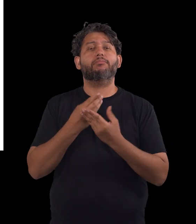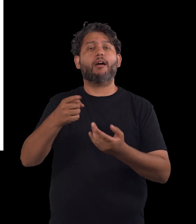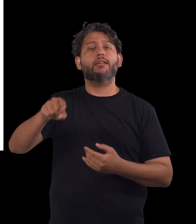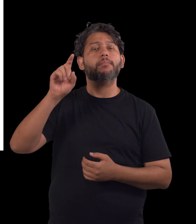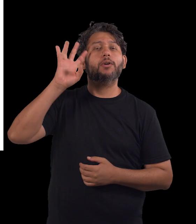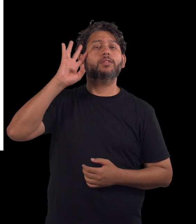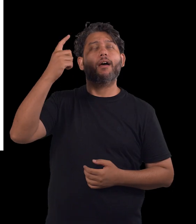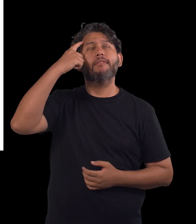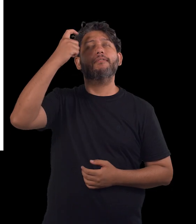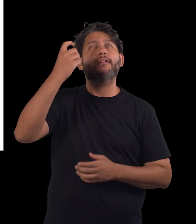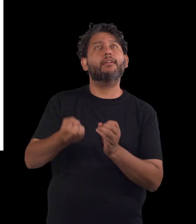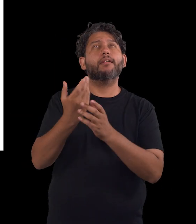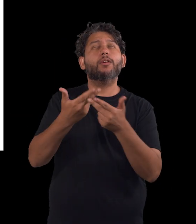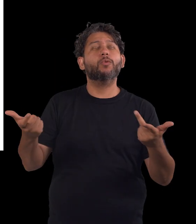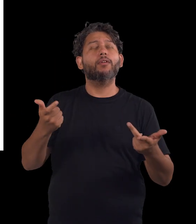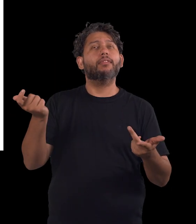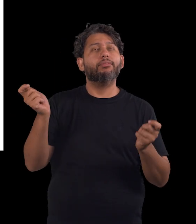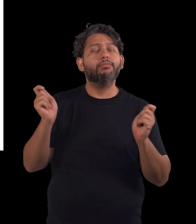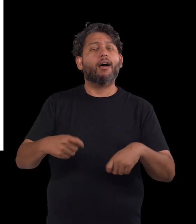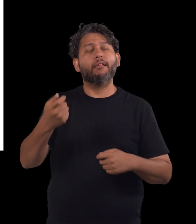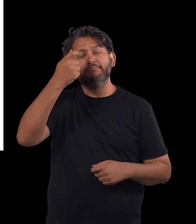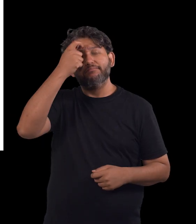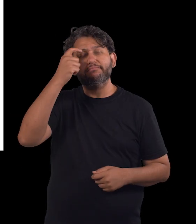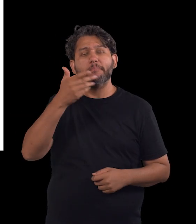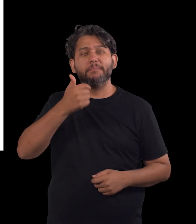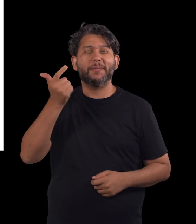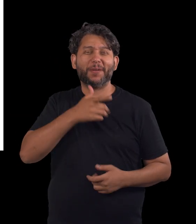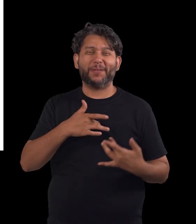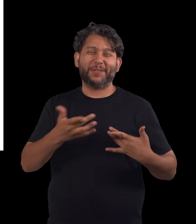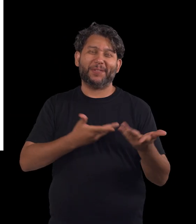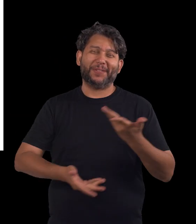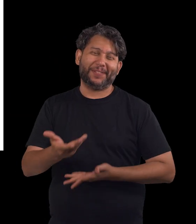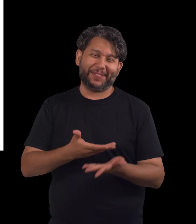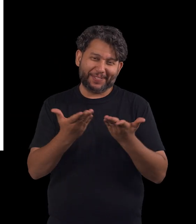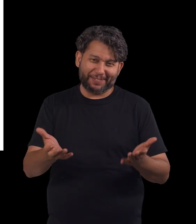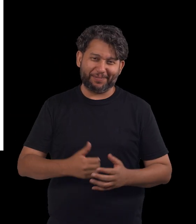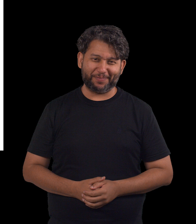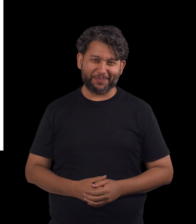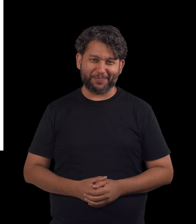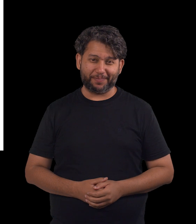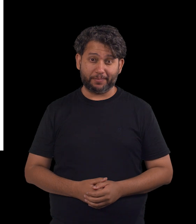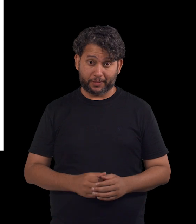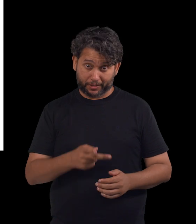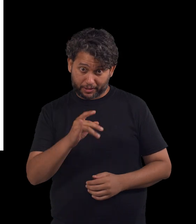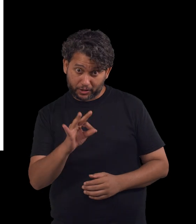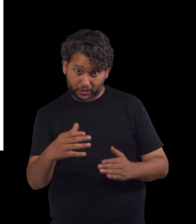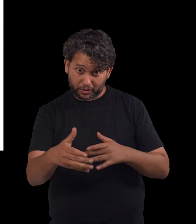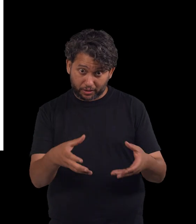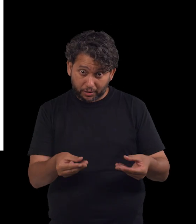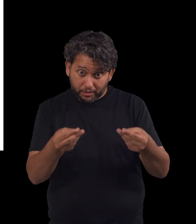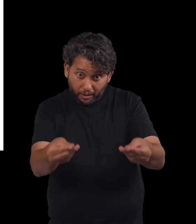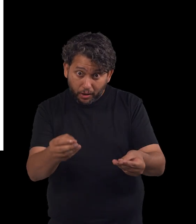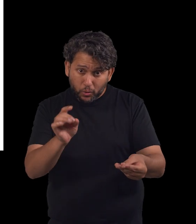para imaginar e construir realidades mais conscientes e solidárias. Assim, o KIT se torna não